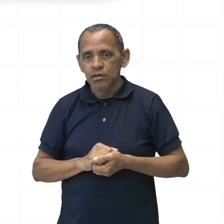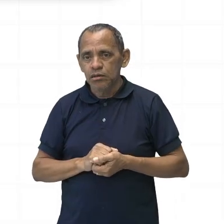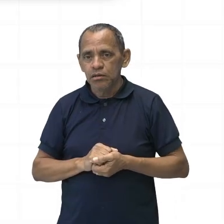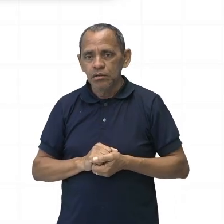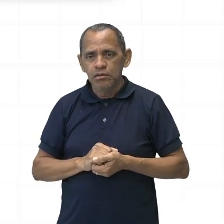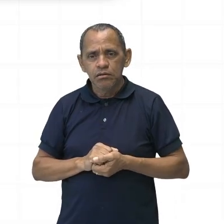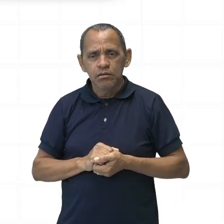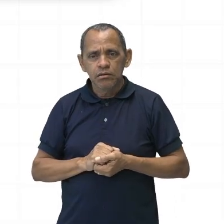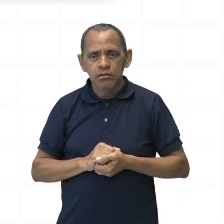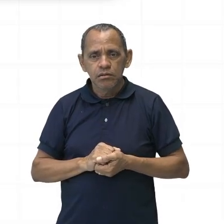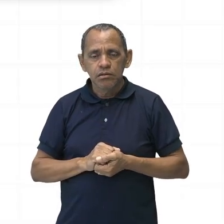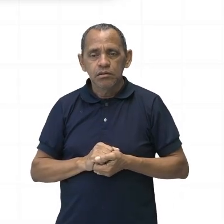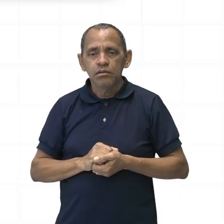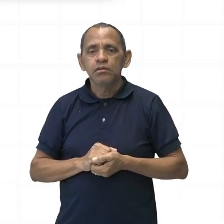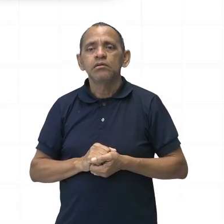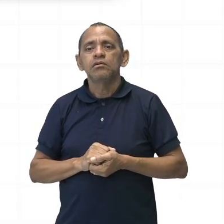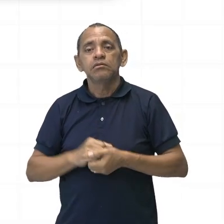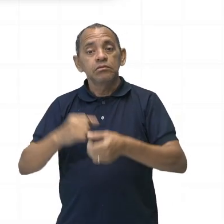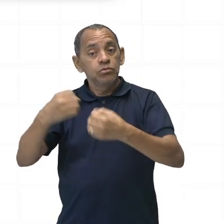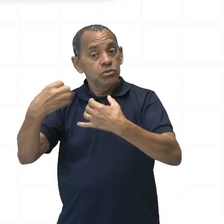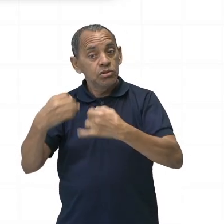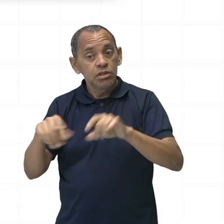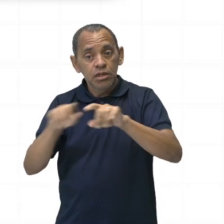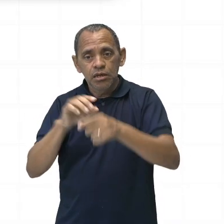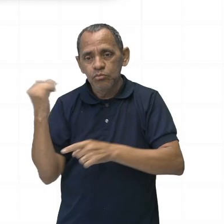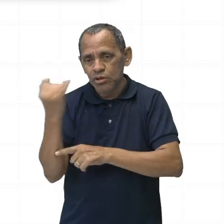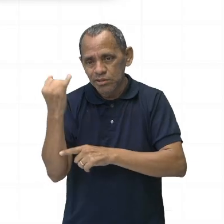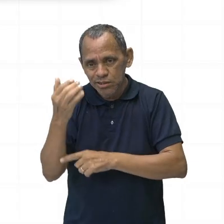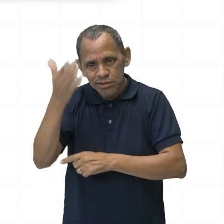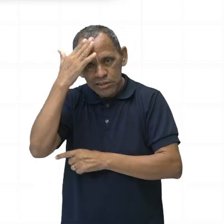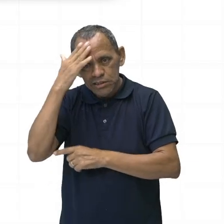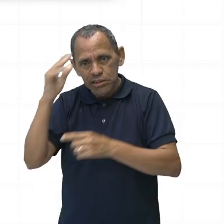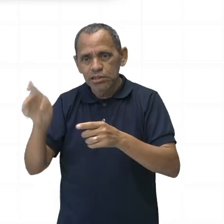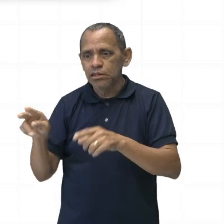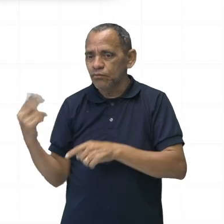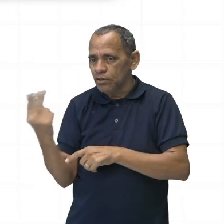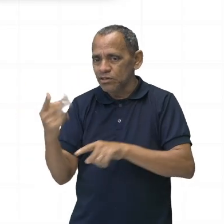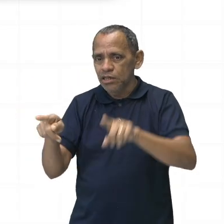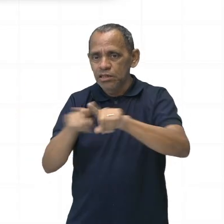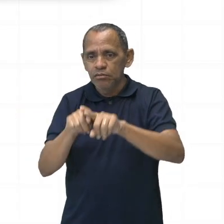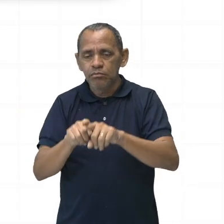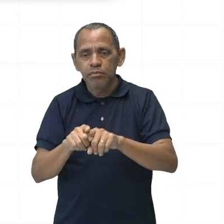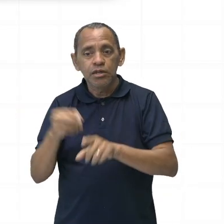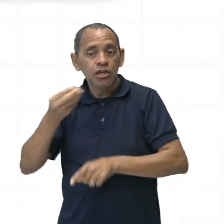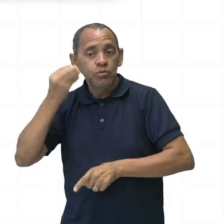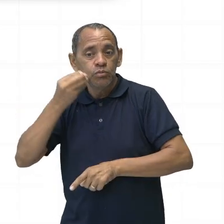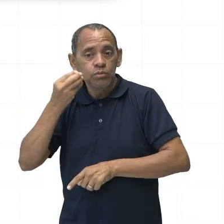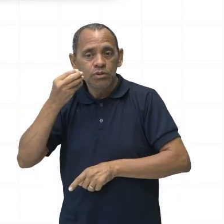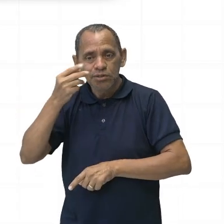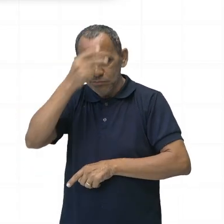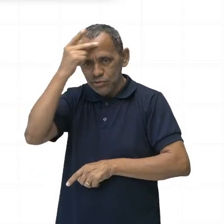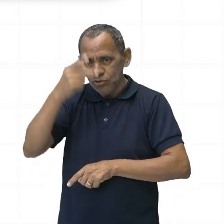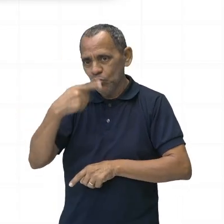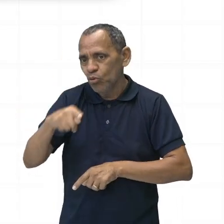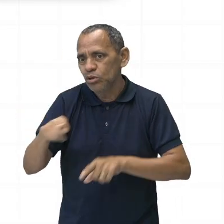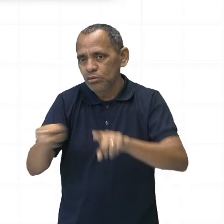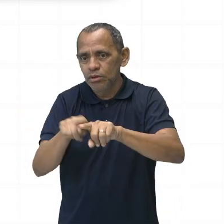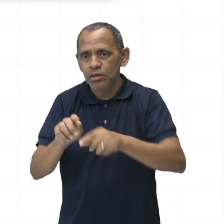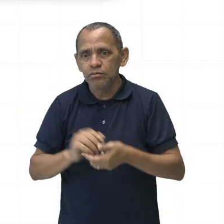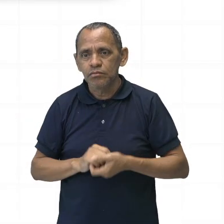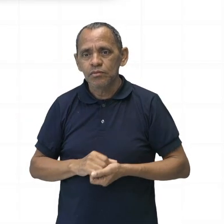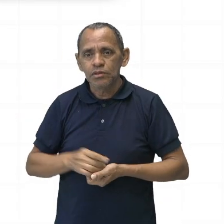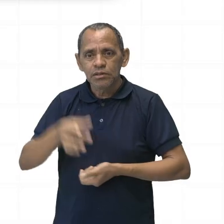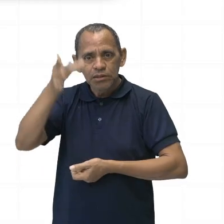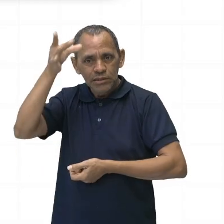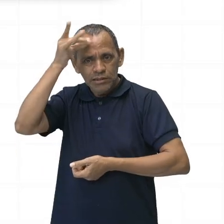a experiência do outro. Sem essa compreensão, qualquer decisão ética perde a sua base, né? E aqui a